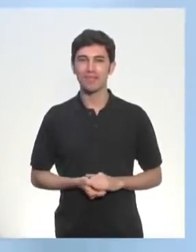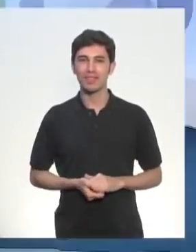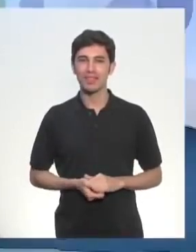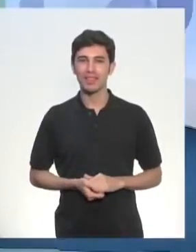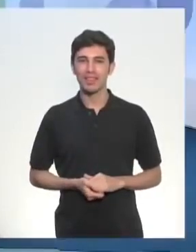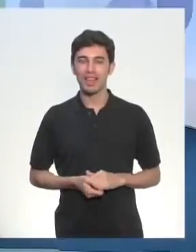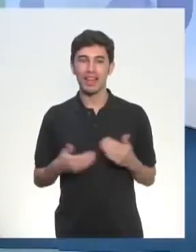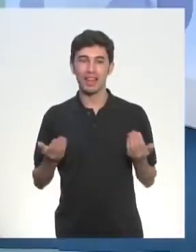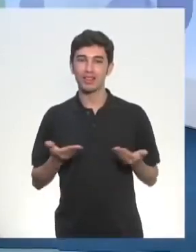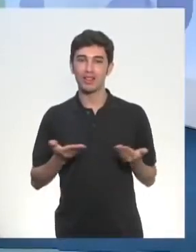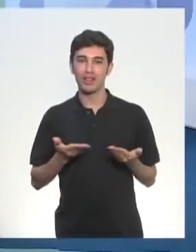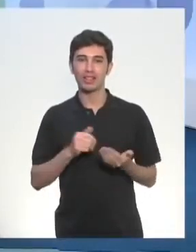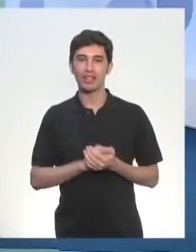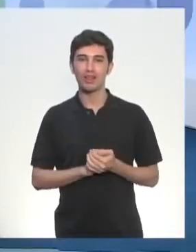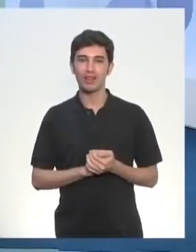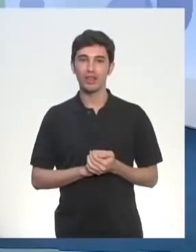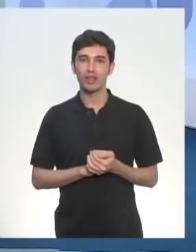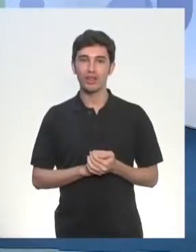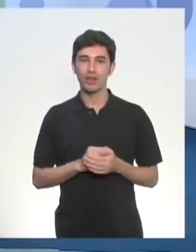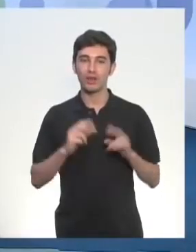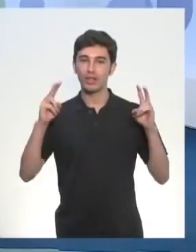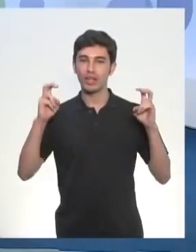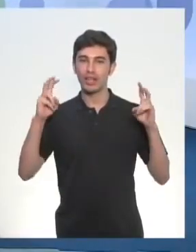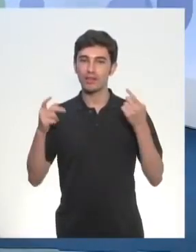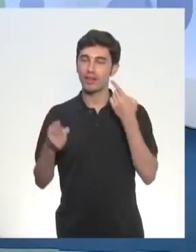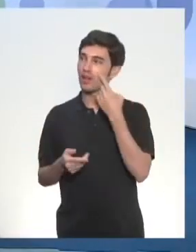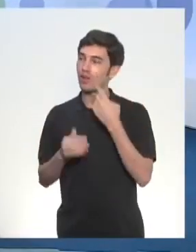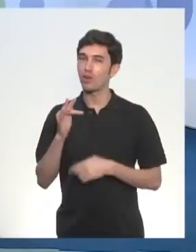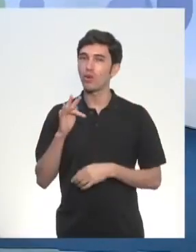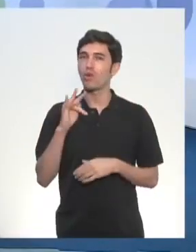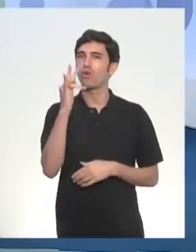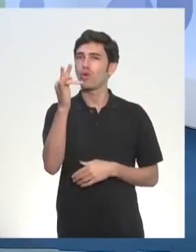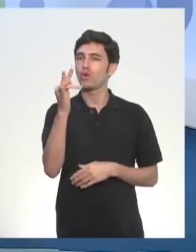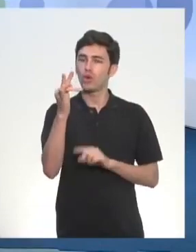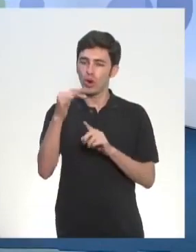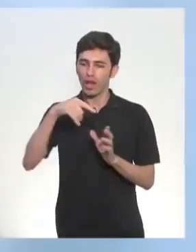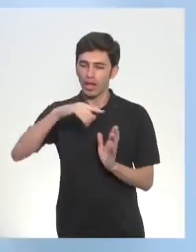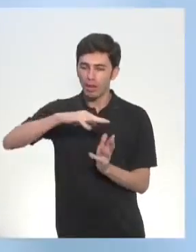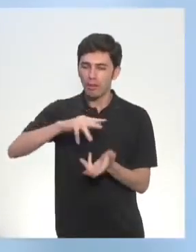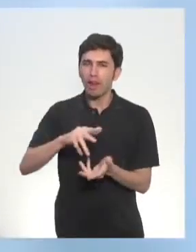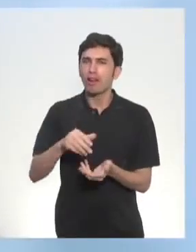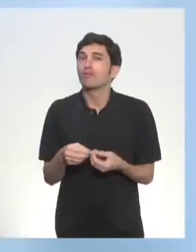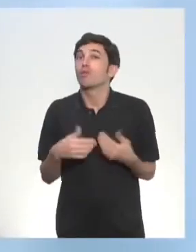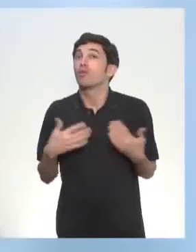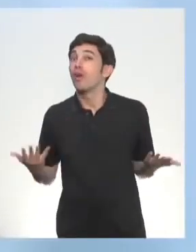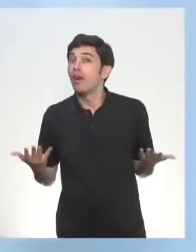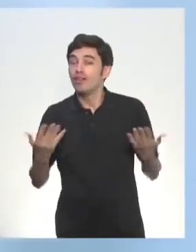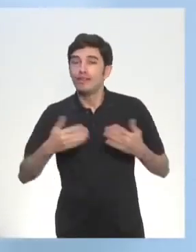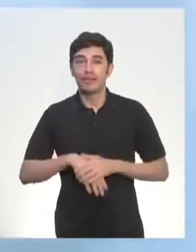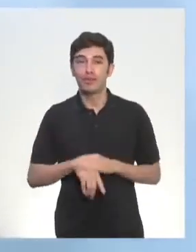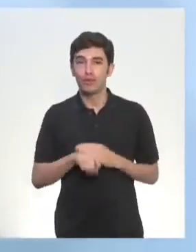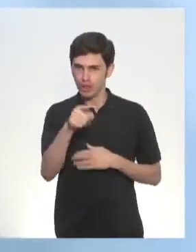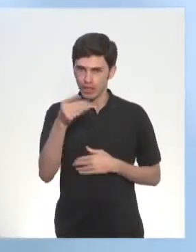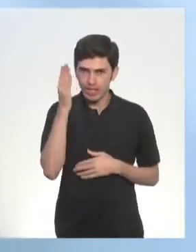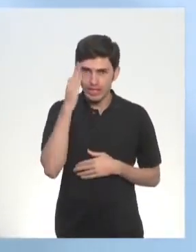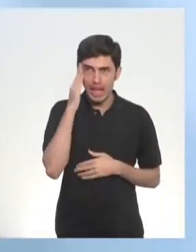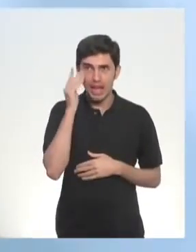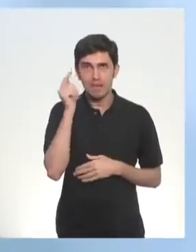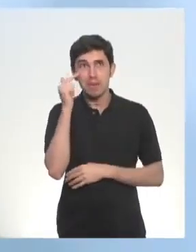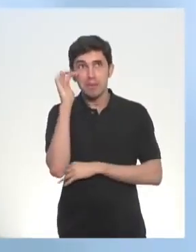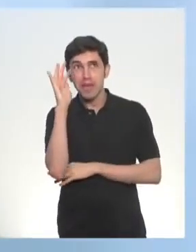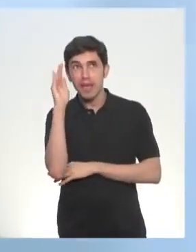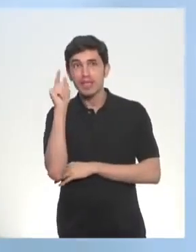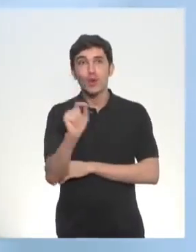título da nossa aula, What is the future of the planet? Qual o futuro do planeta? Se vocês já têm alguma previsão para o futuro do planeta, já põe no chat